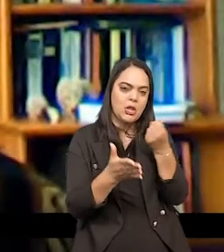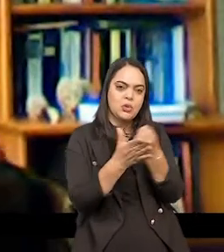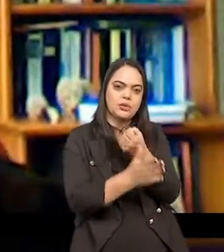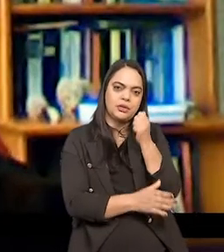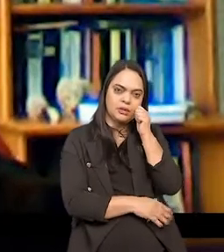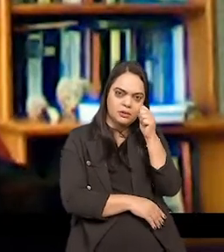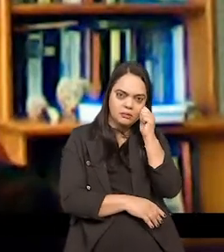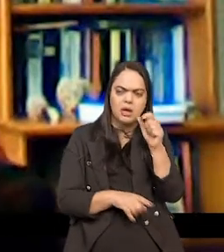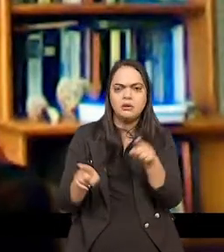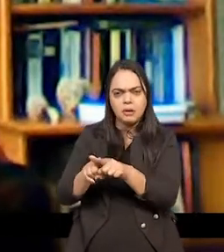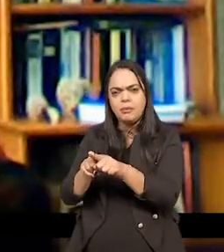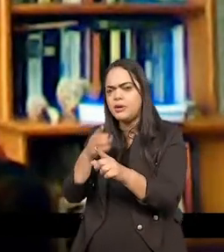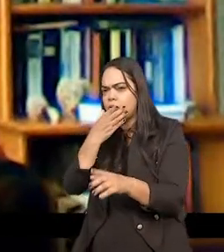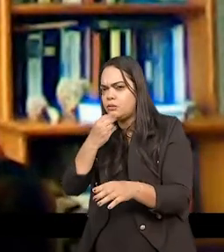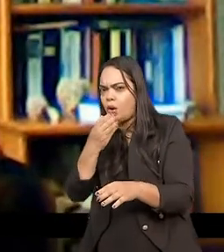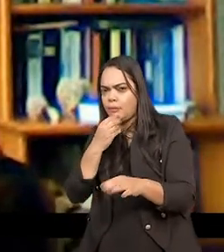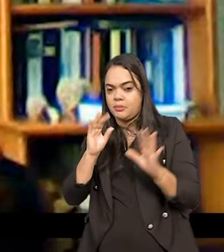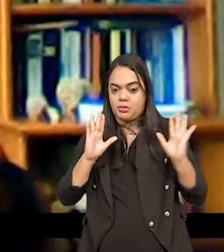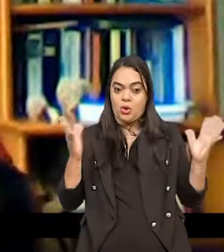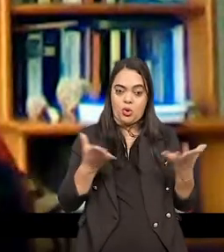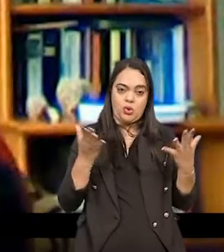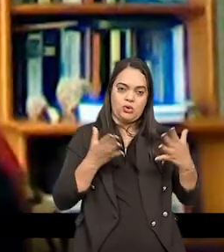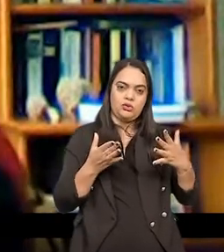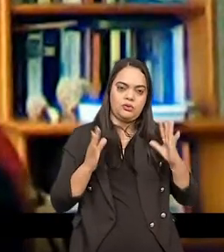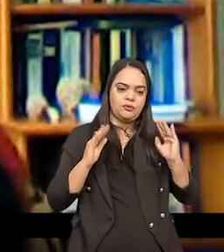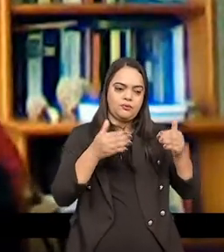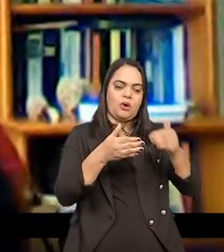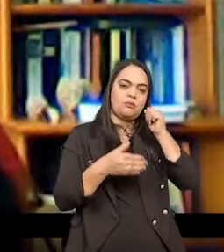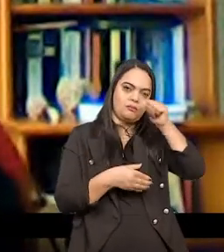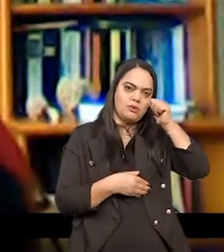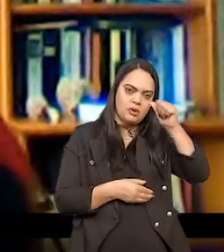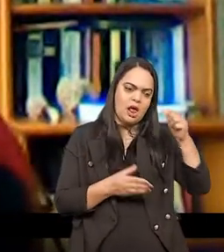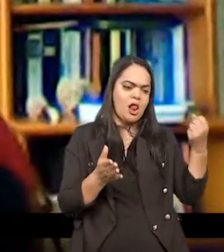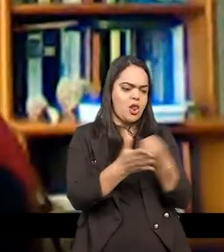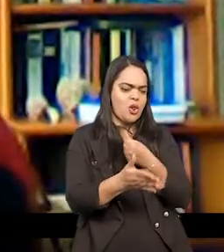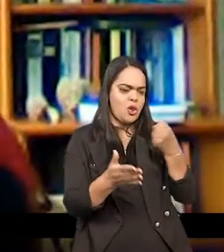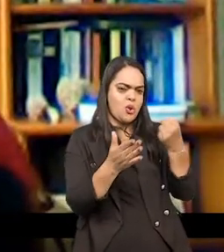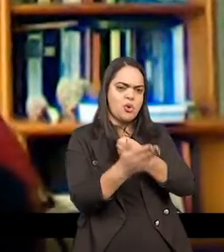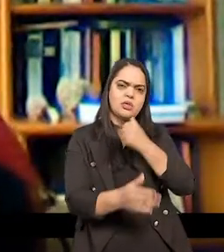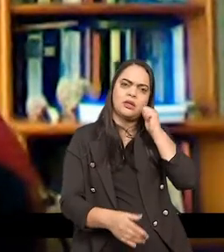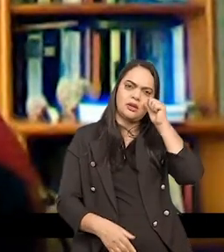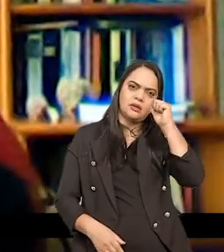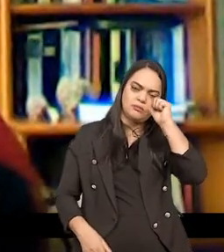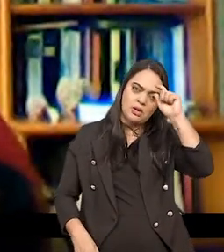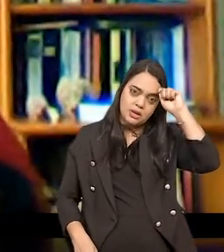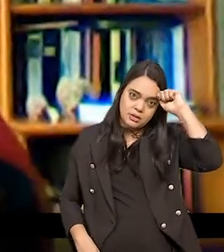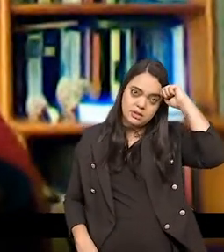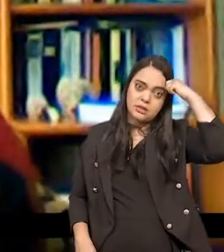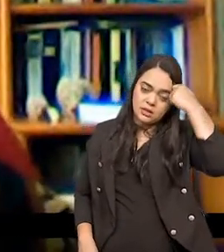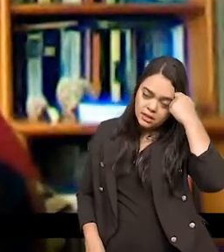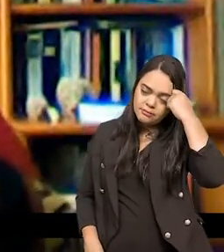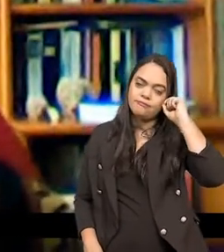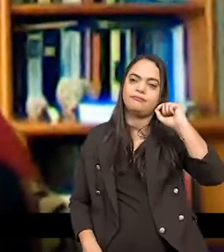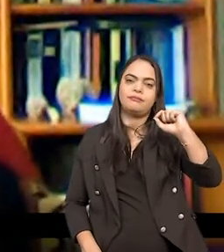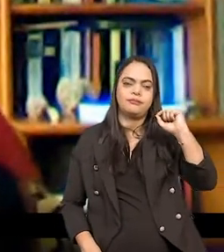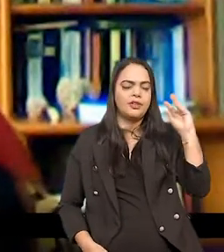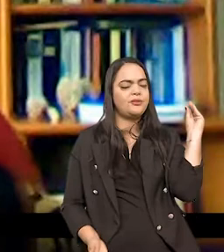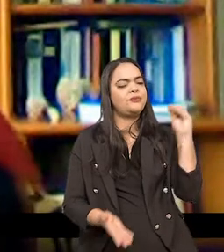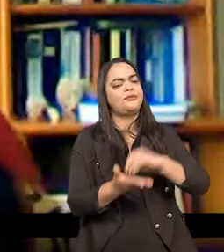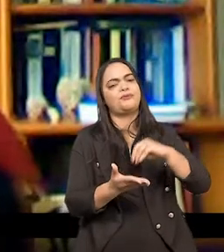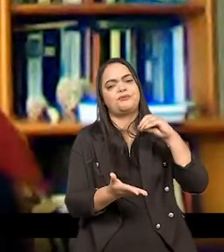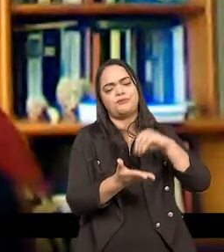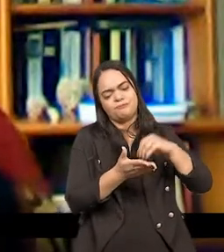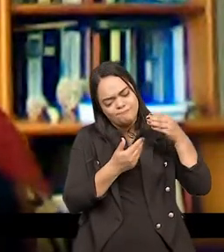Mas como nós falamos aqui de mulheres, né? A luta das mulheres negras é uma luta que tem muito chão pela frente,